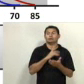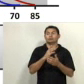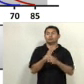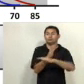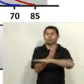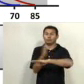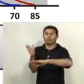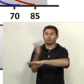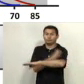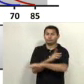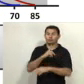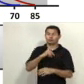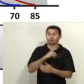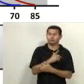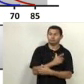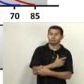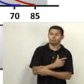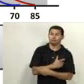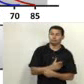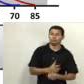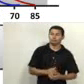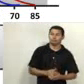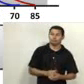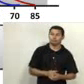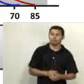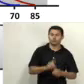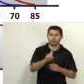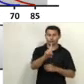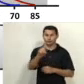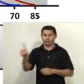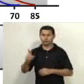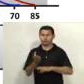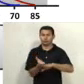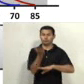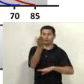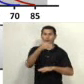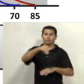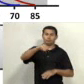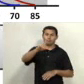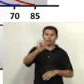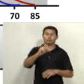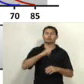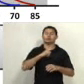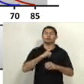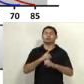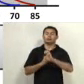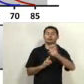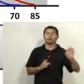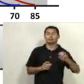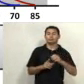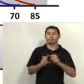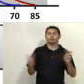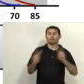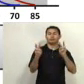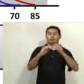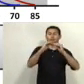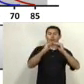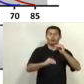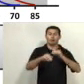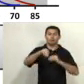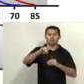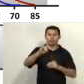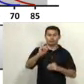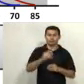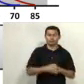lados, tá? Eu tenho o lado direito, superior à média, e tem o lado esquerdo, onde os valores são inferiores à